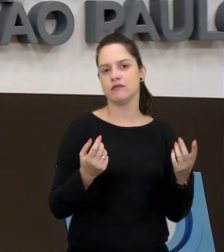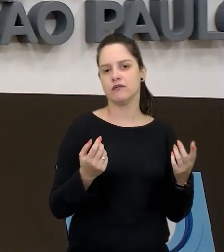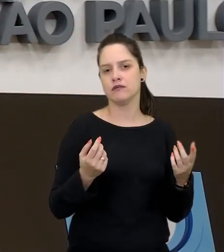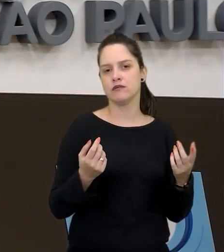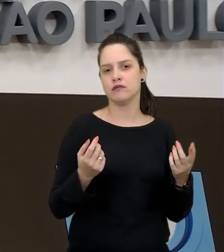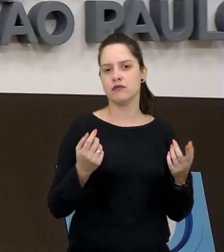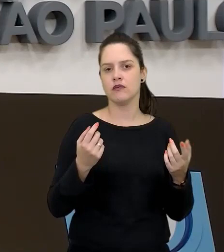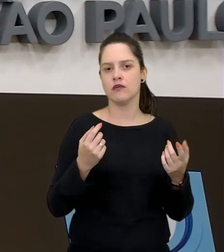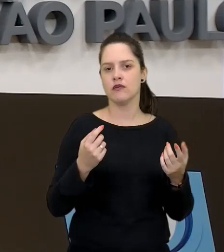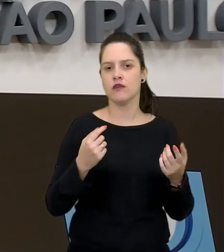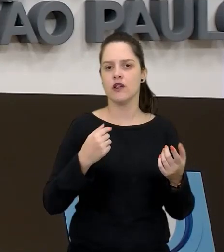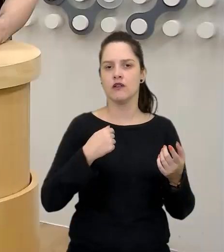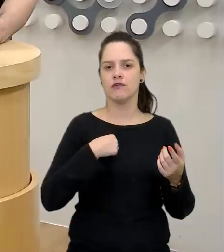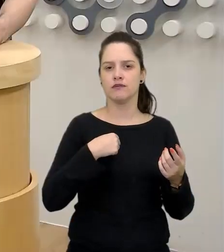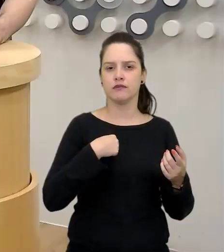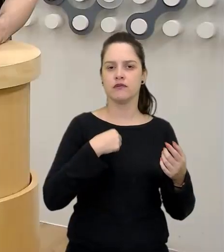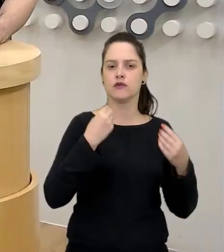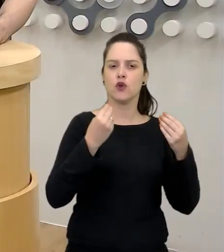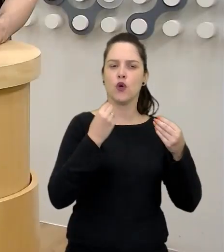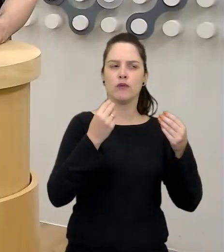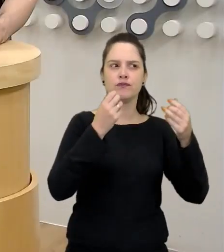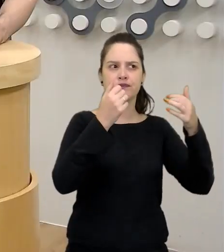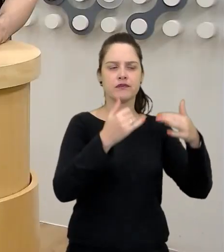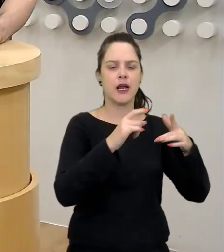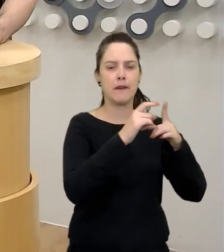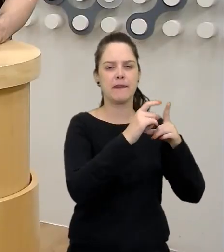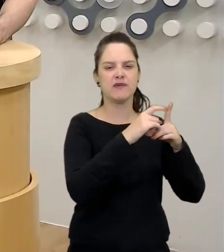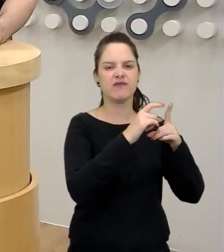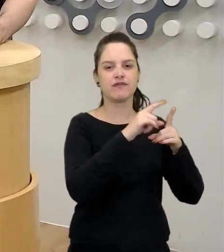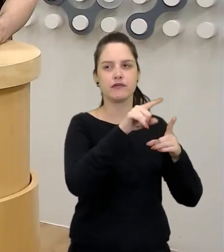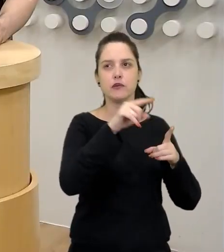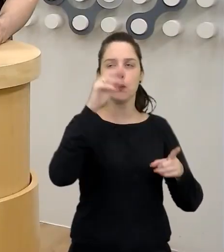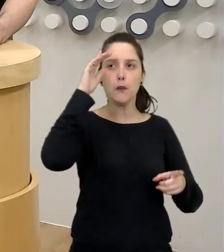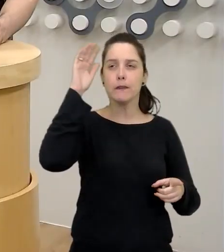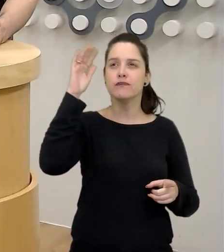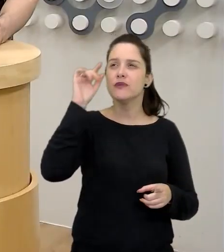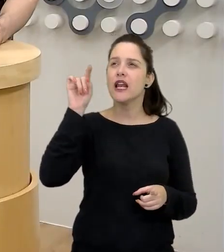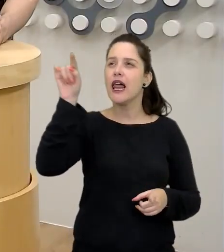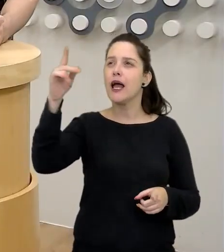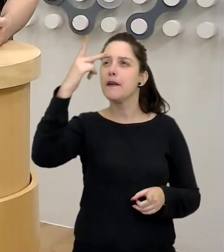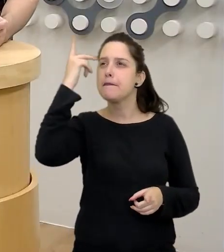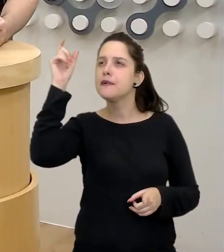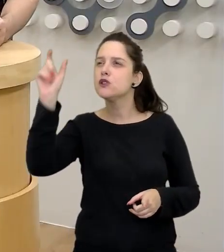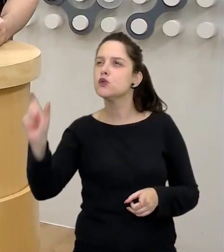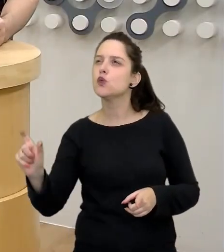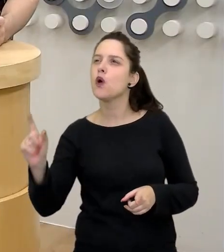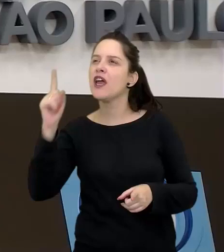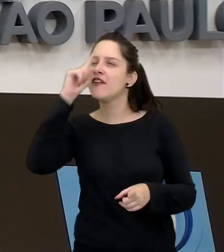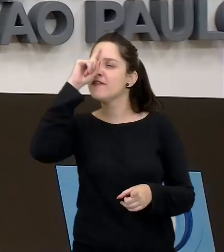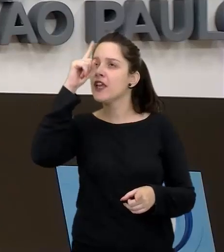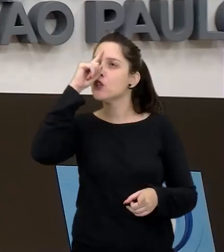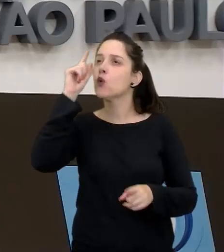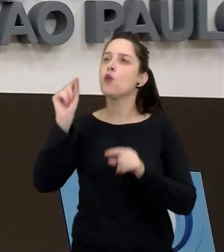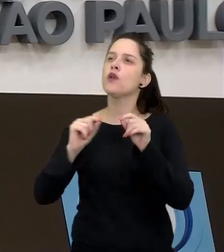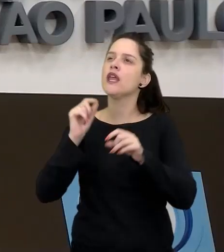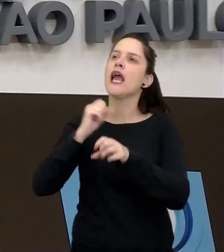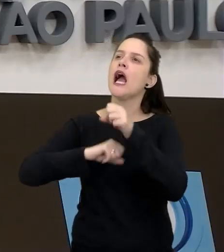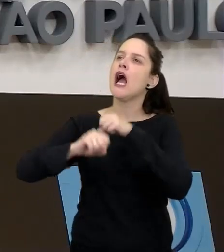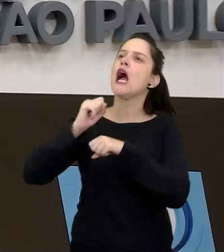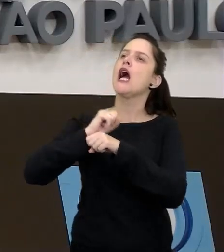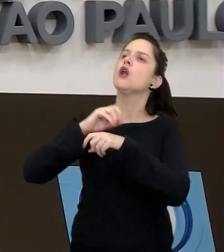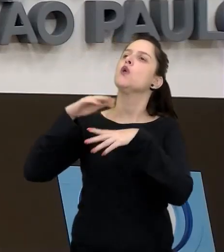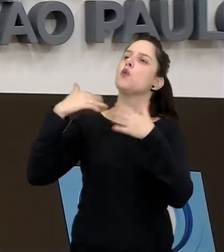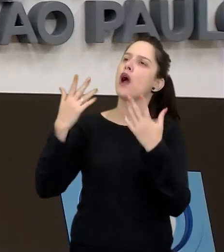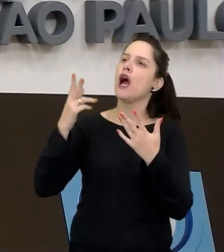que o meu sorvete, quem criou a receita foi um senhor italiano que viveu no século XIX, que veio para o Brasil com